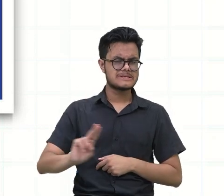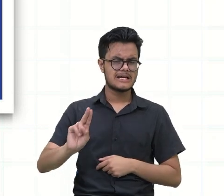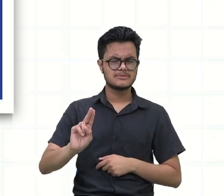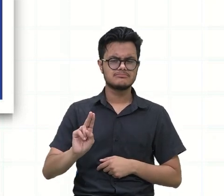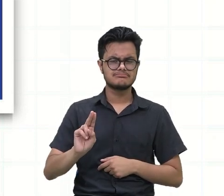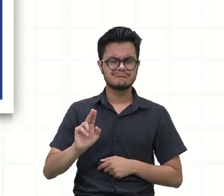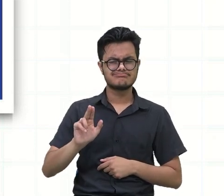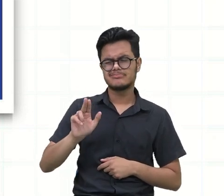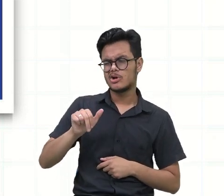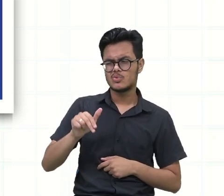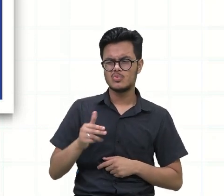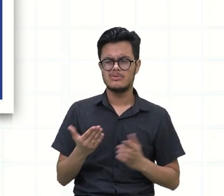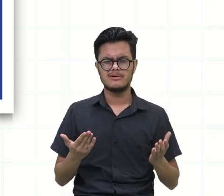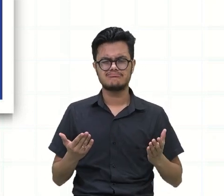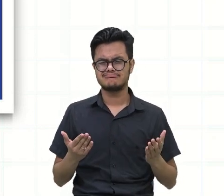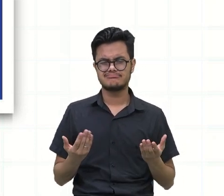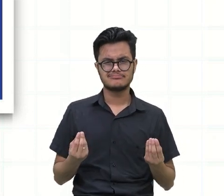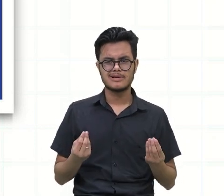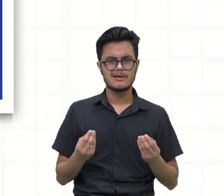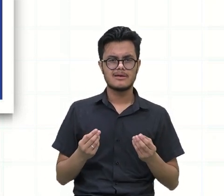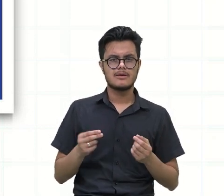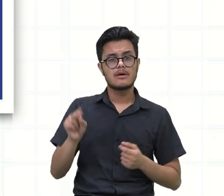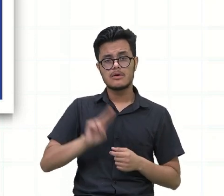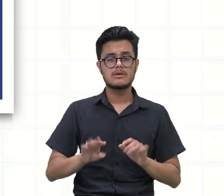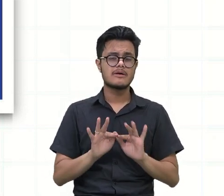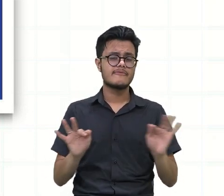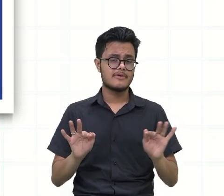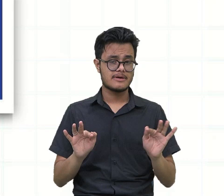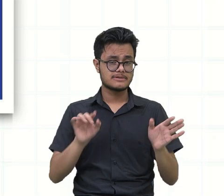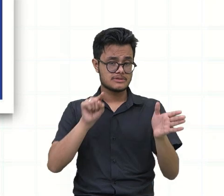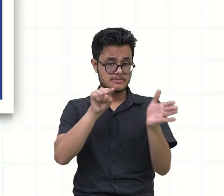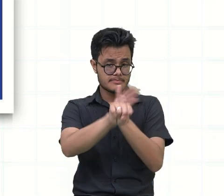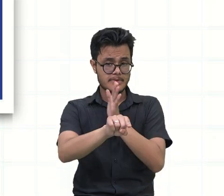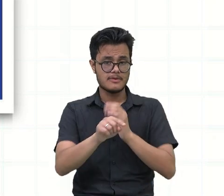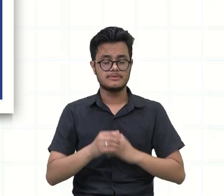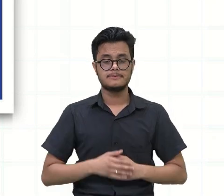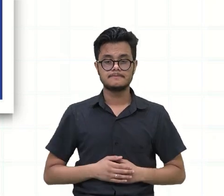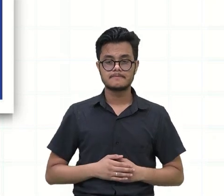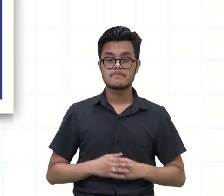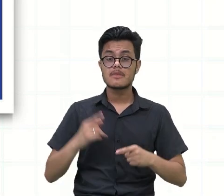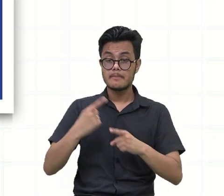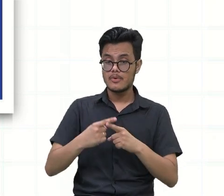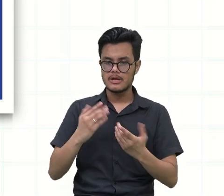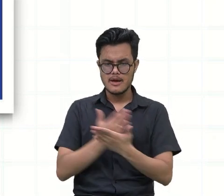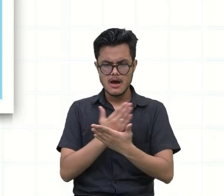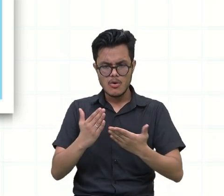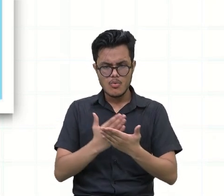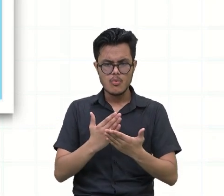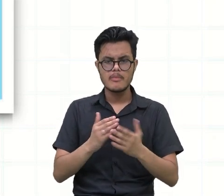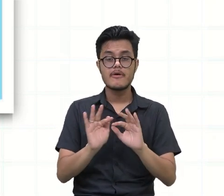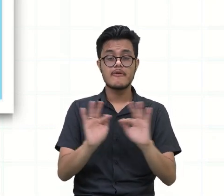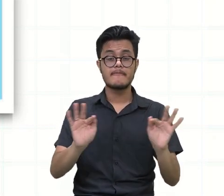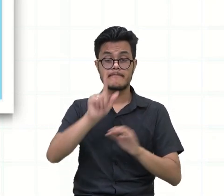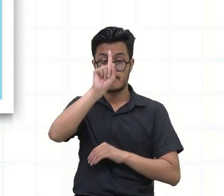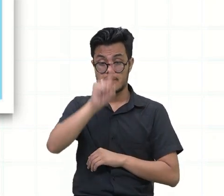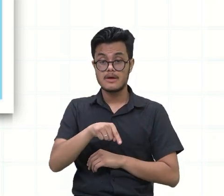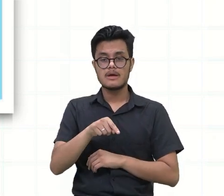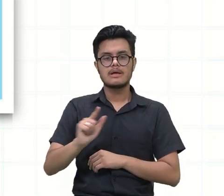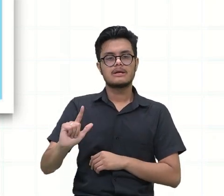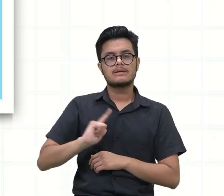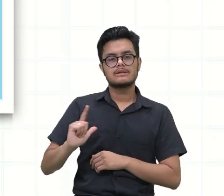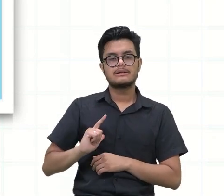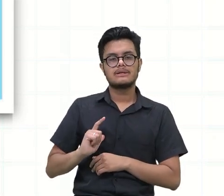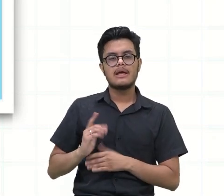da interrogação. Por quê? Porque geralmente o imperativo ele vai estar muito